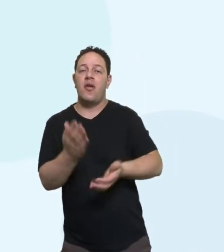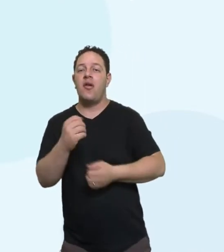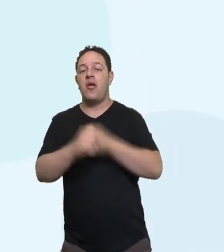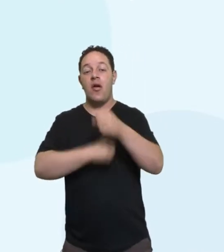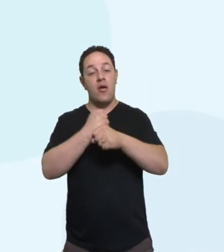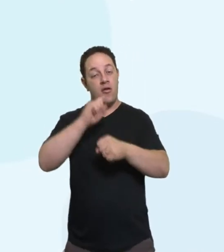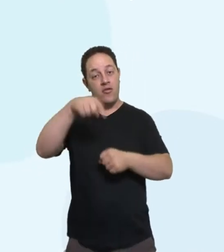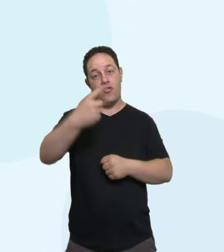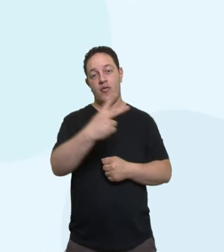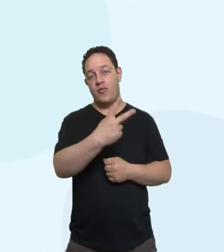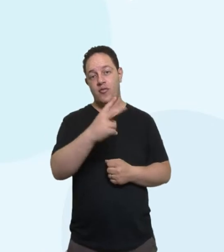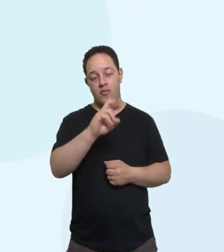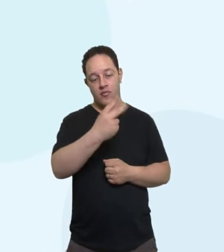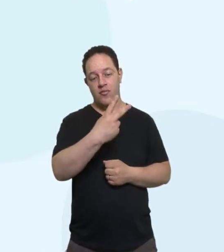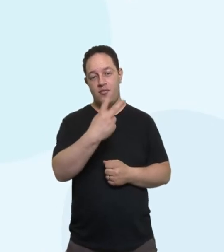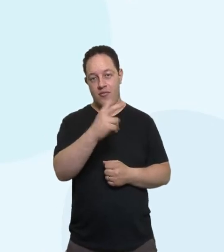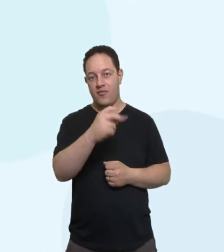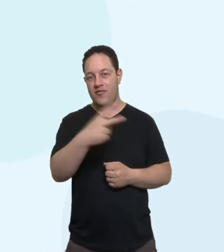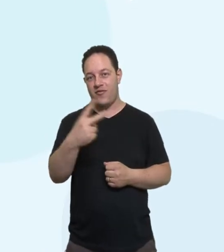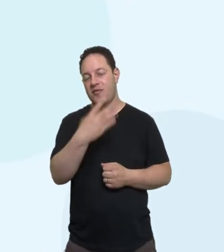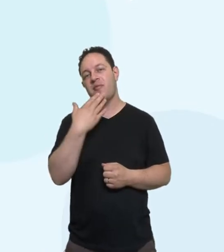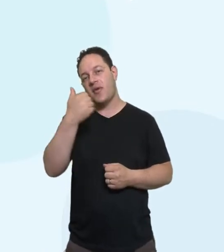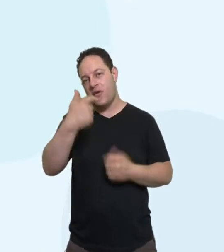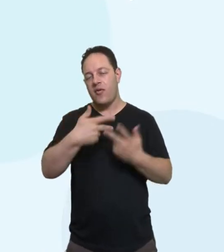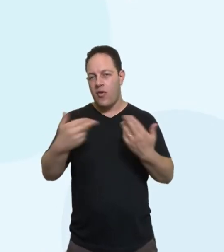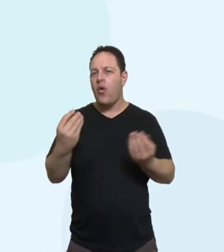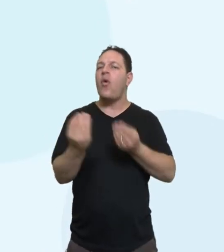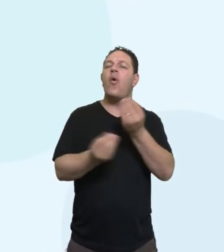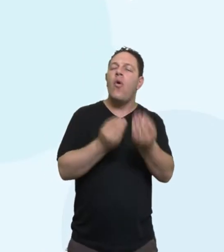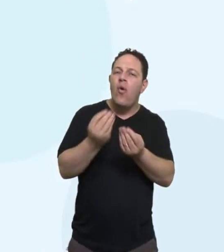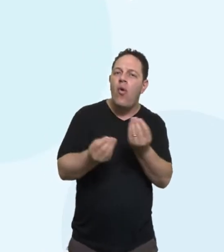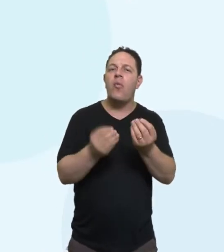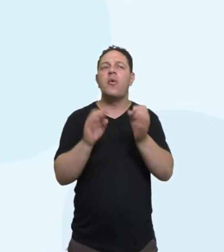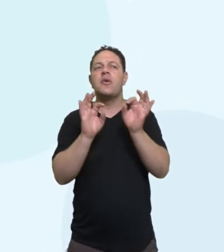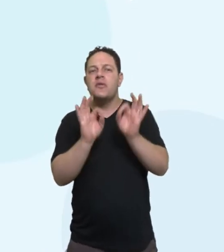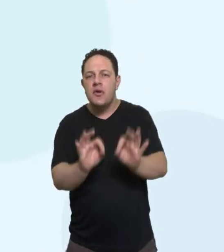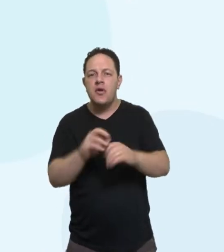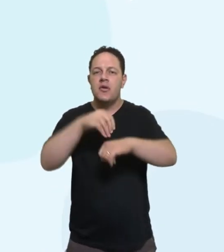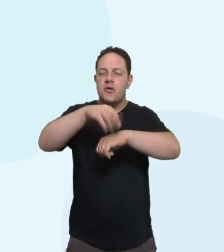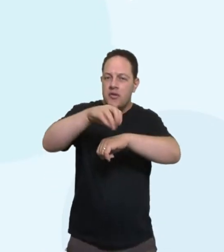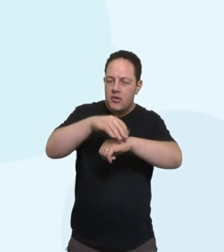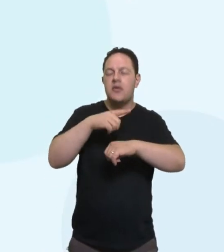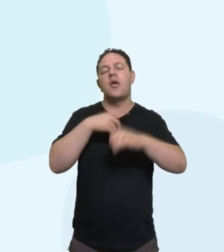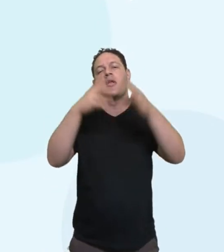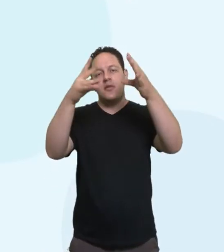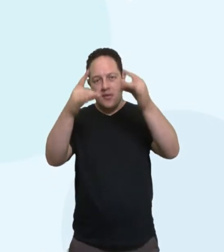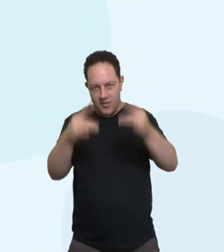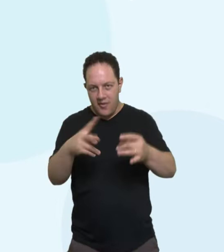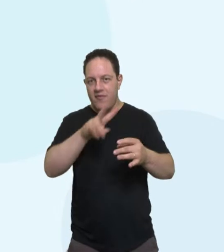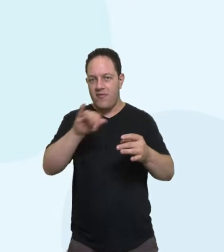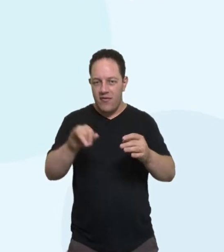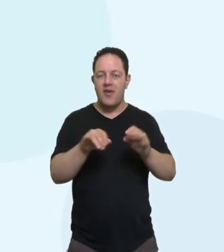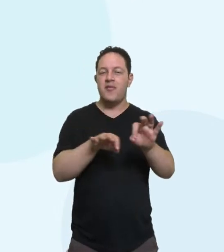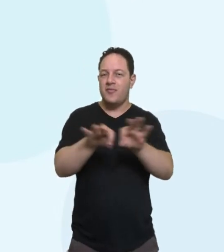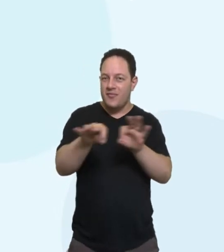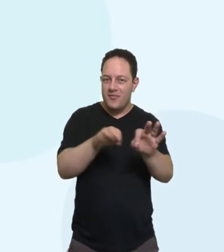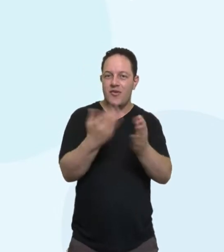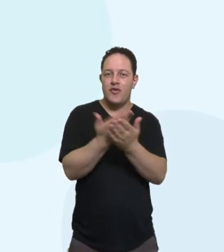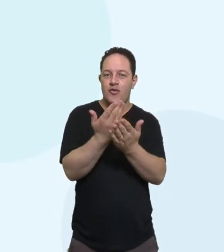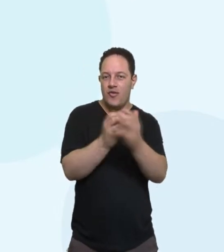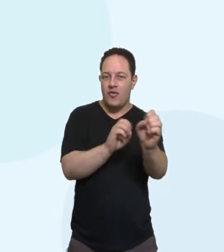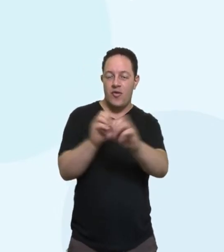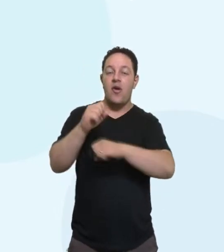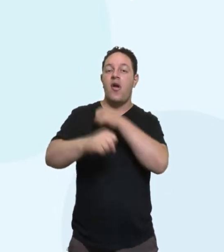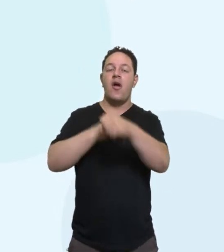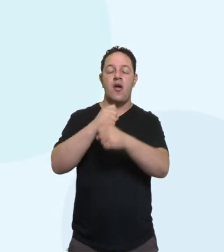2022 Que ocorrerá conforme orientações a serem detalhadas informações no planejamento escolar de 2000 e 22